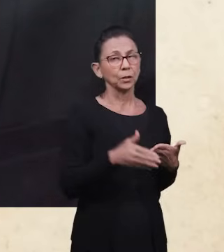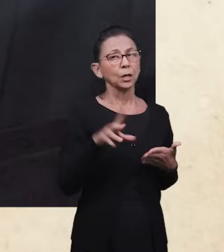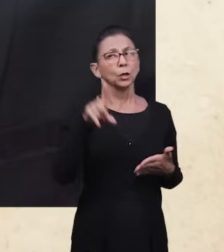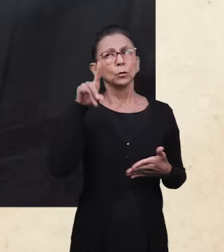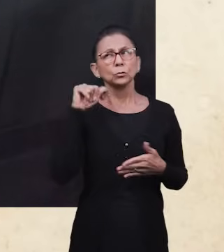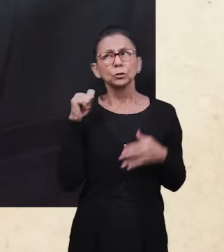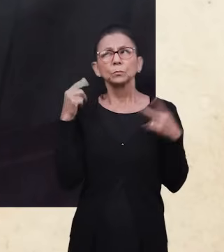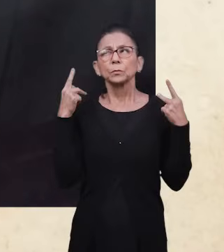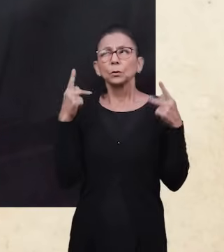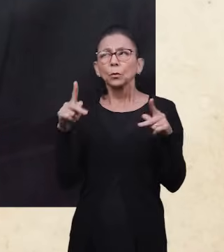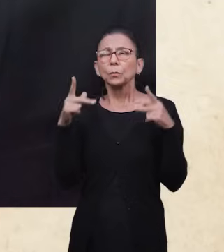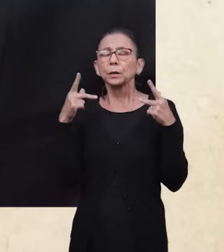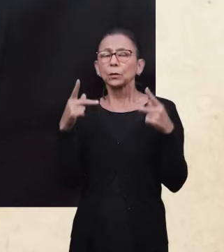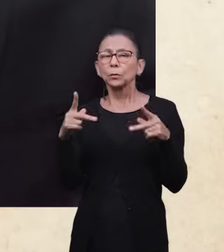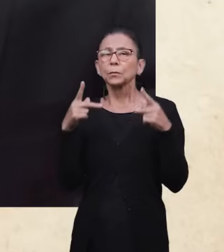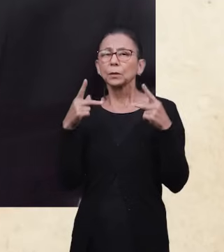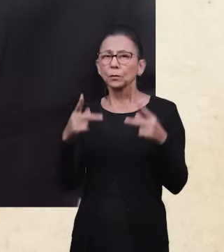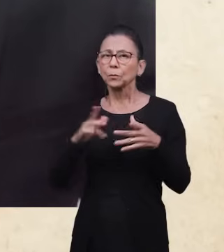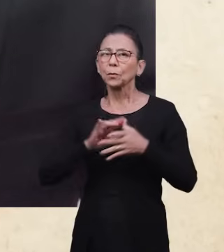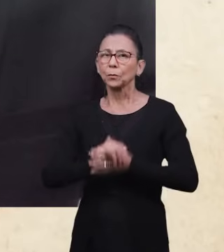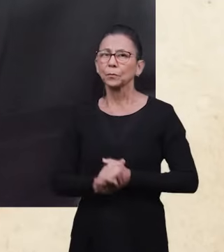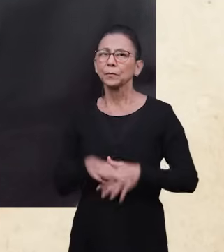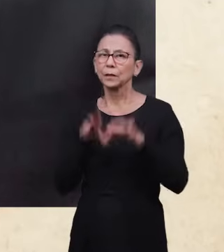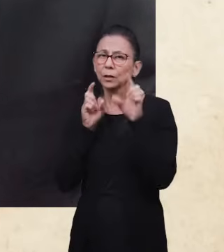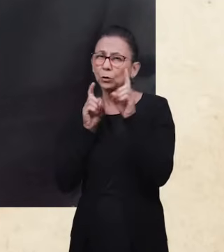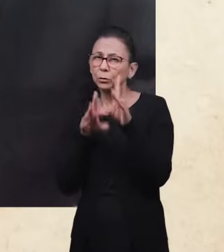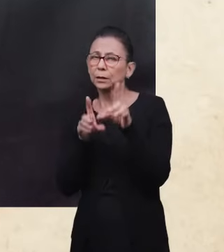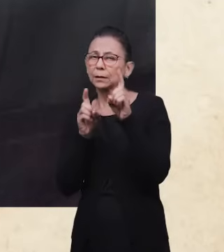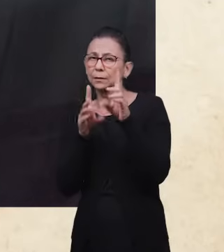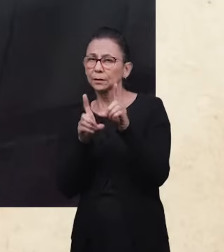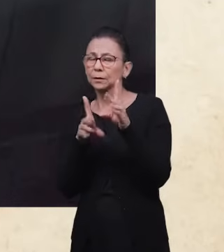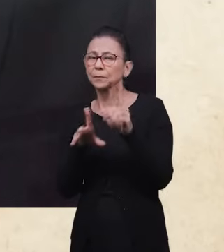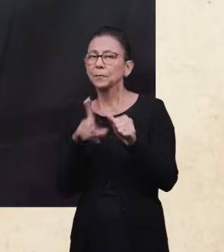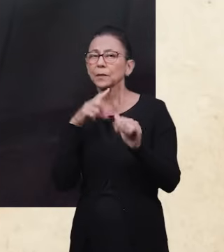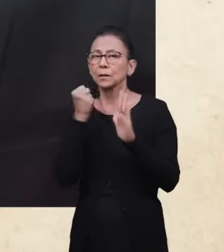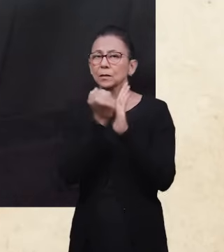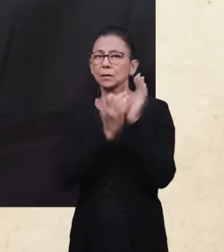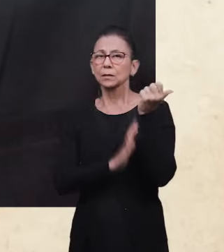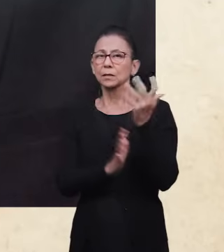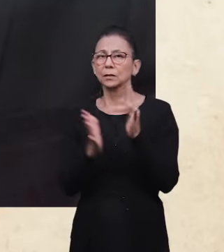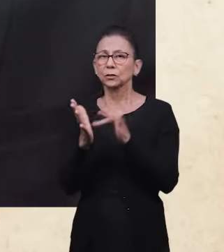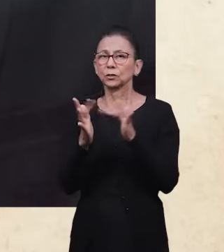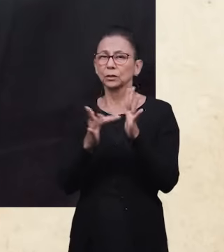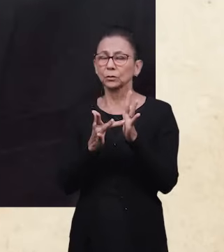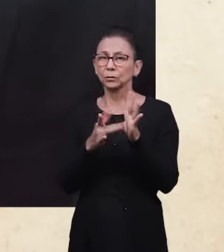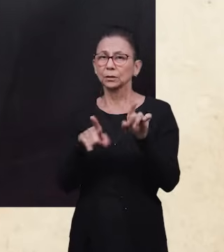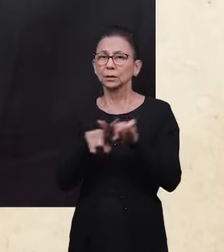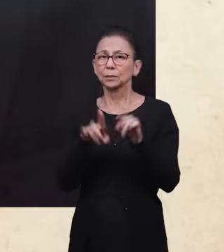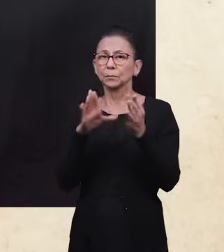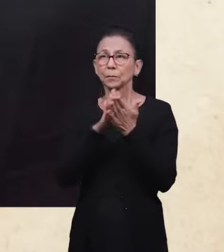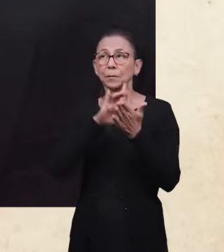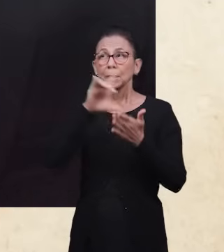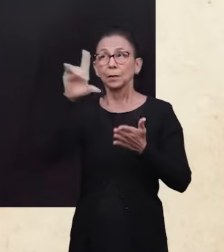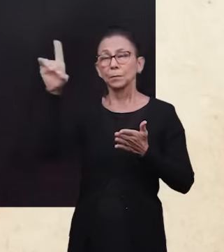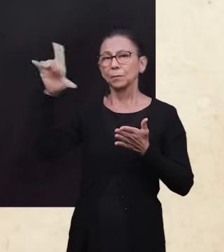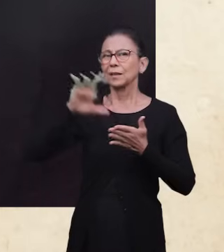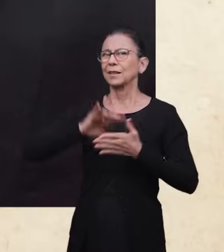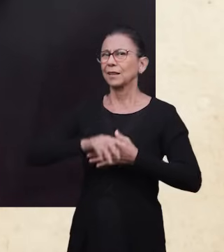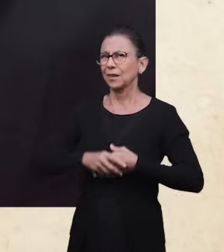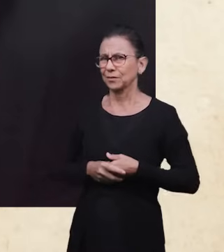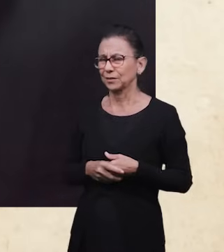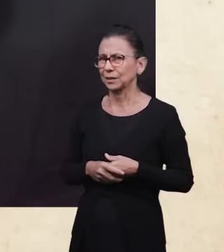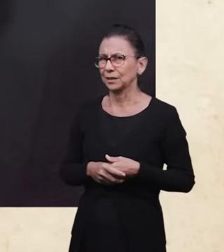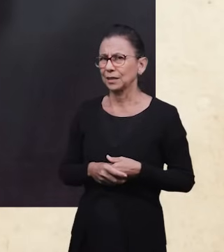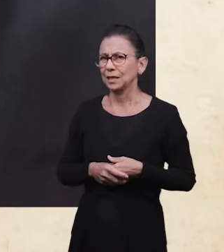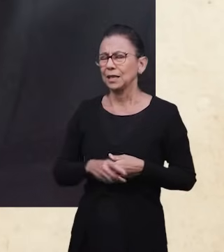é, o apóstata que negou a doutrina do sangue e da palavra é aquilo que nós